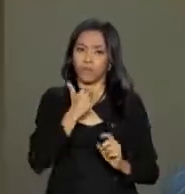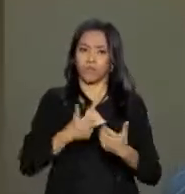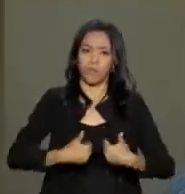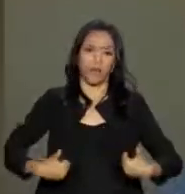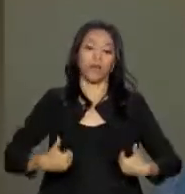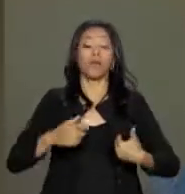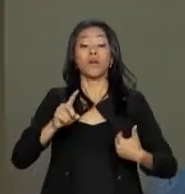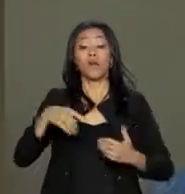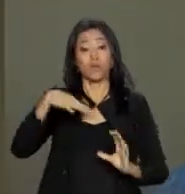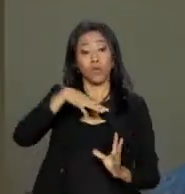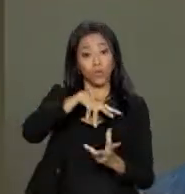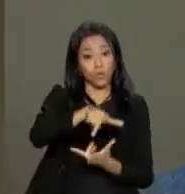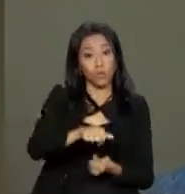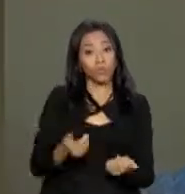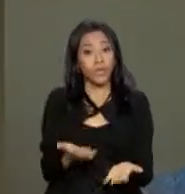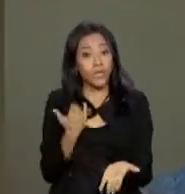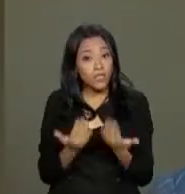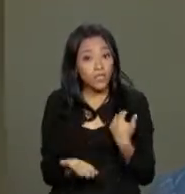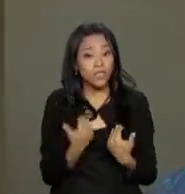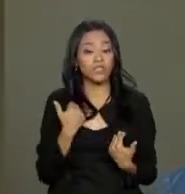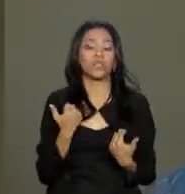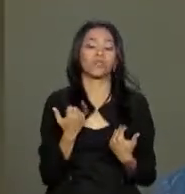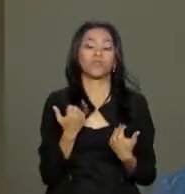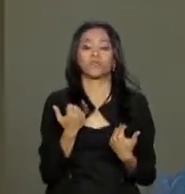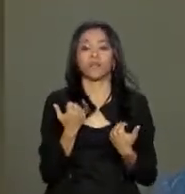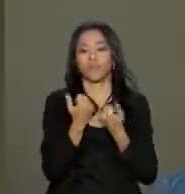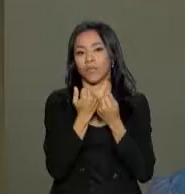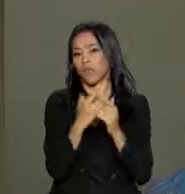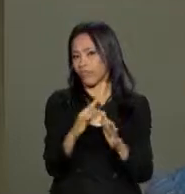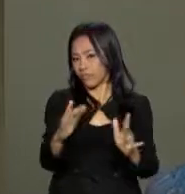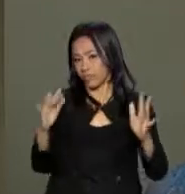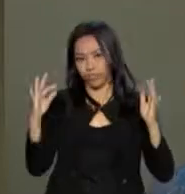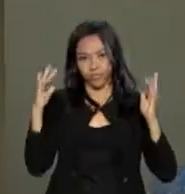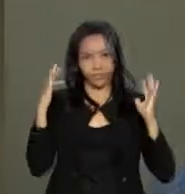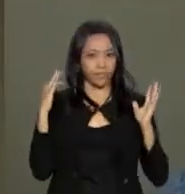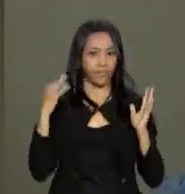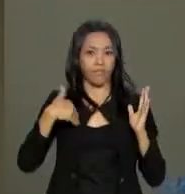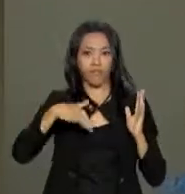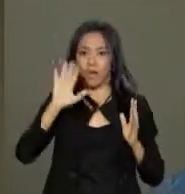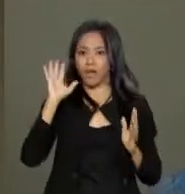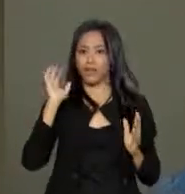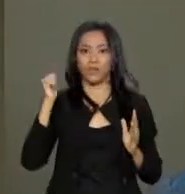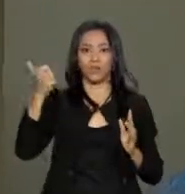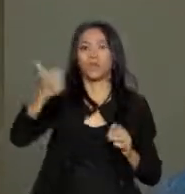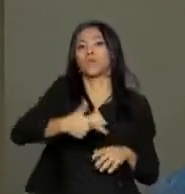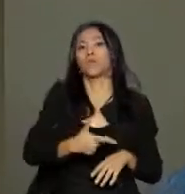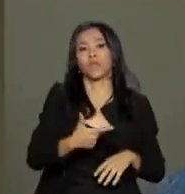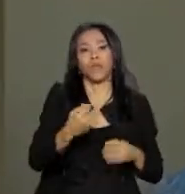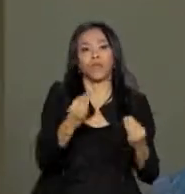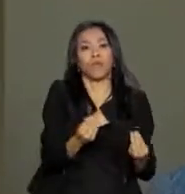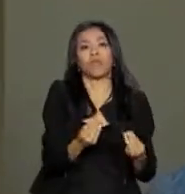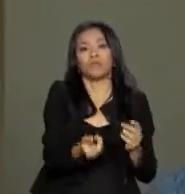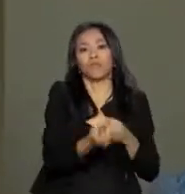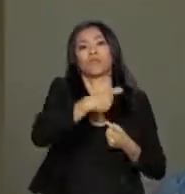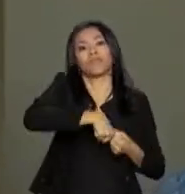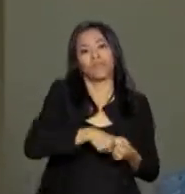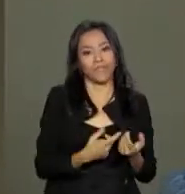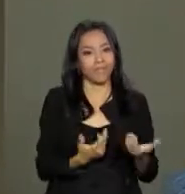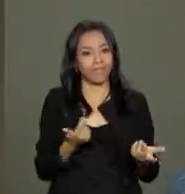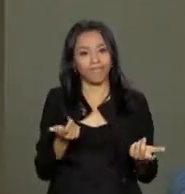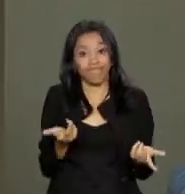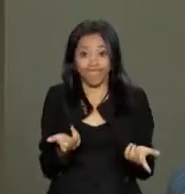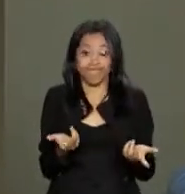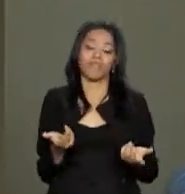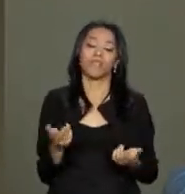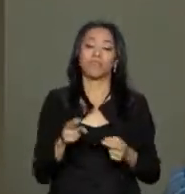já retira da natureza, no seu dito processo civilizatório, mais do que a natureza pode repor. Dessa